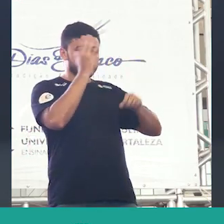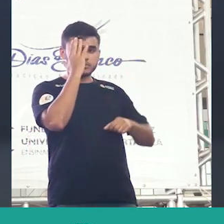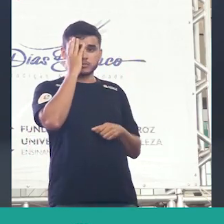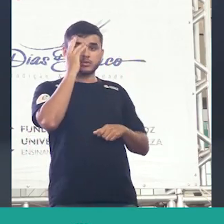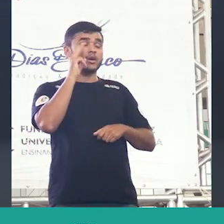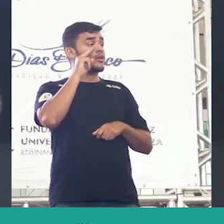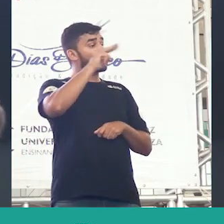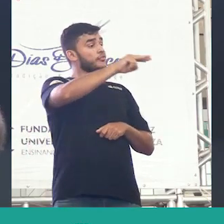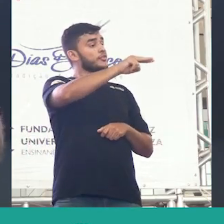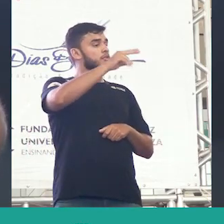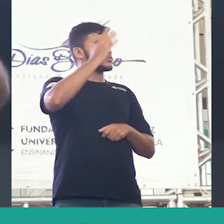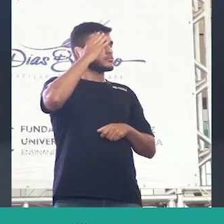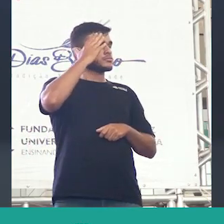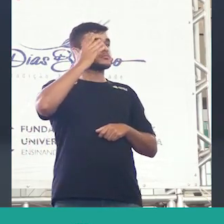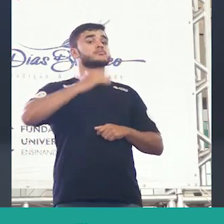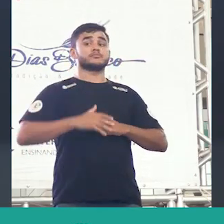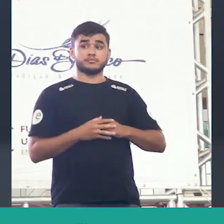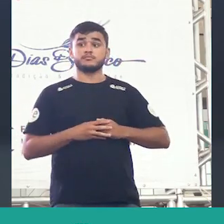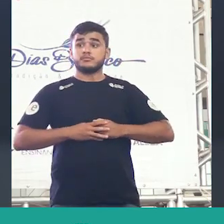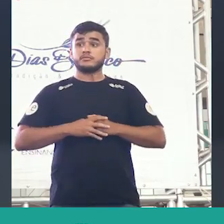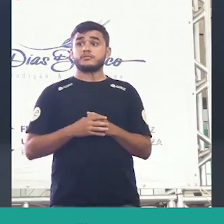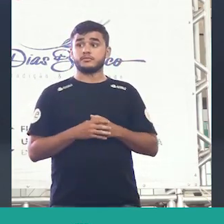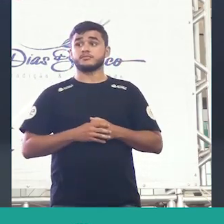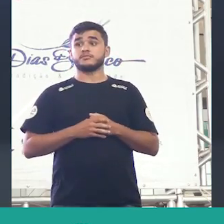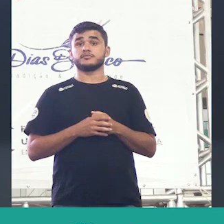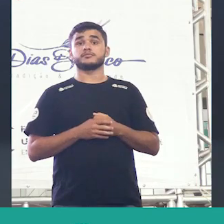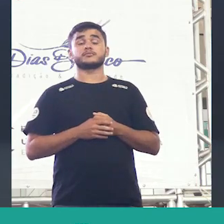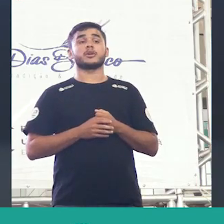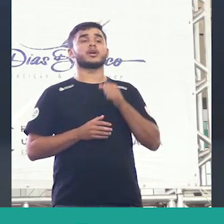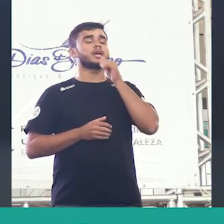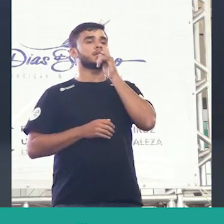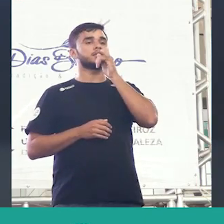relacionado à visualização. Sim.